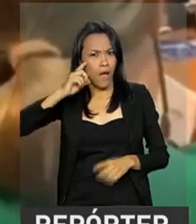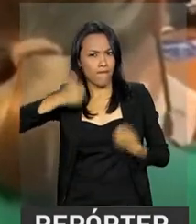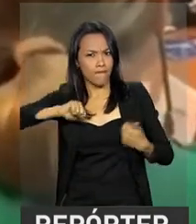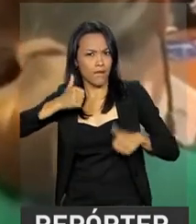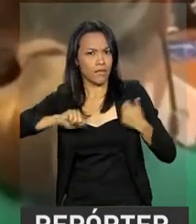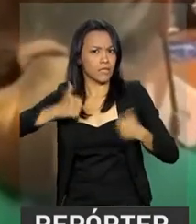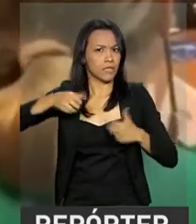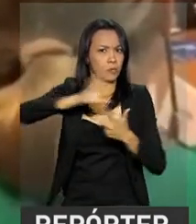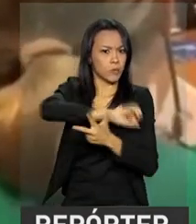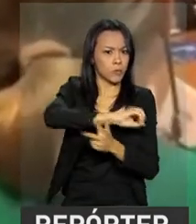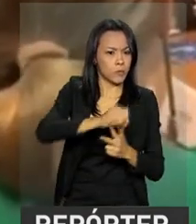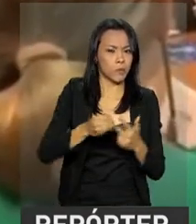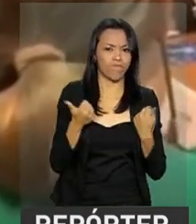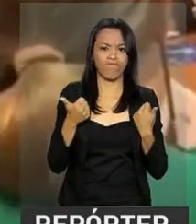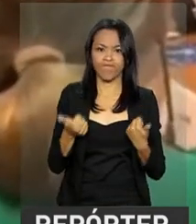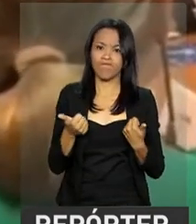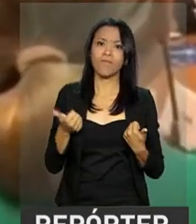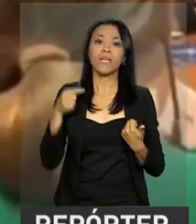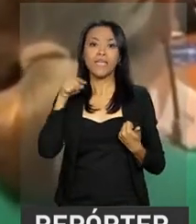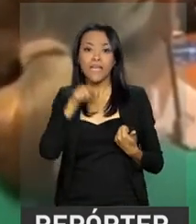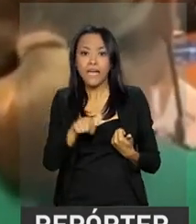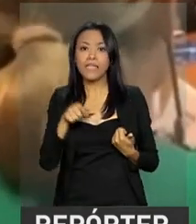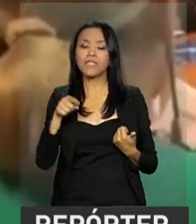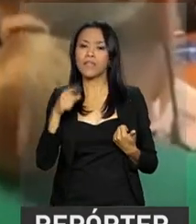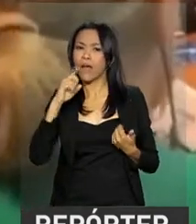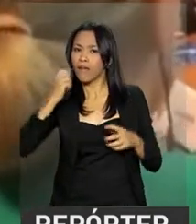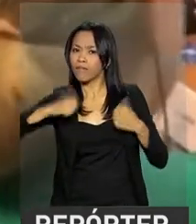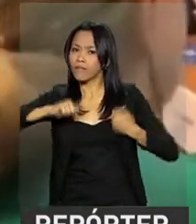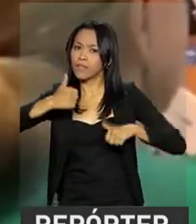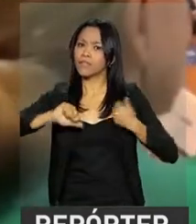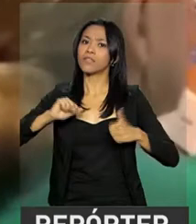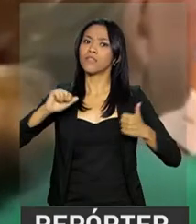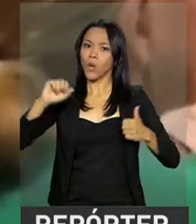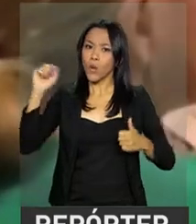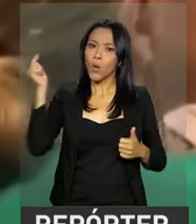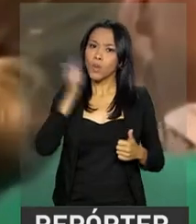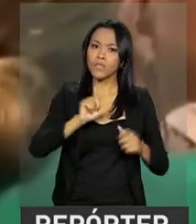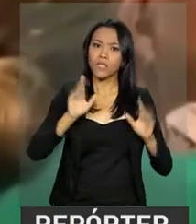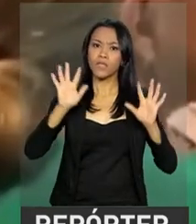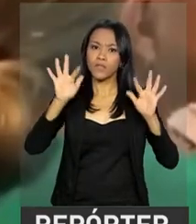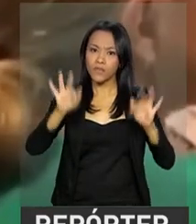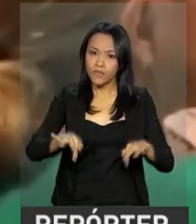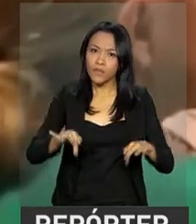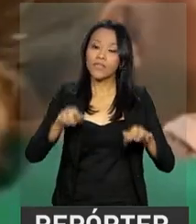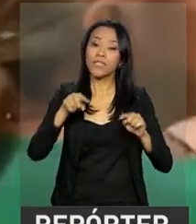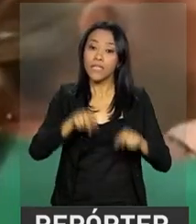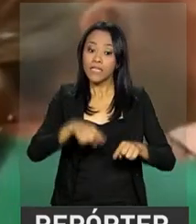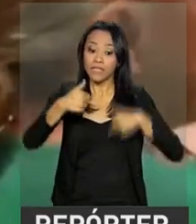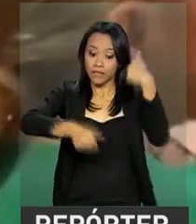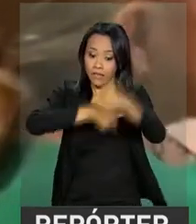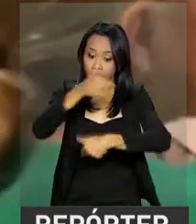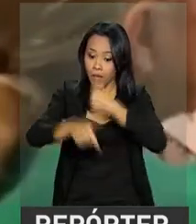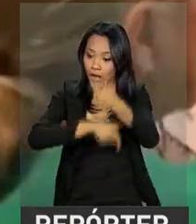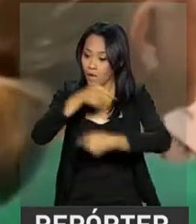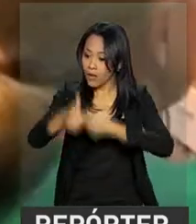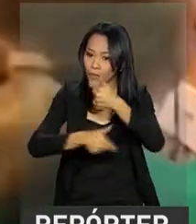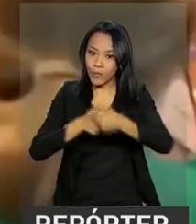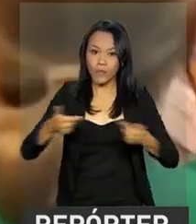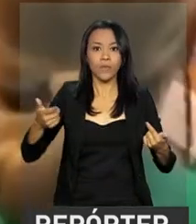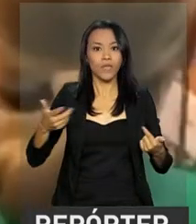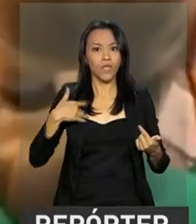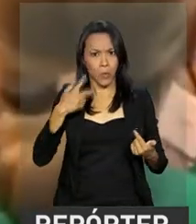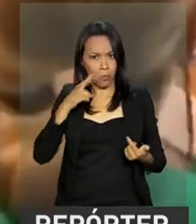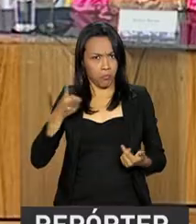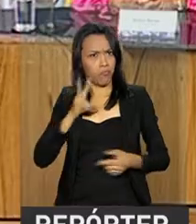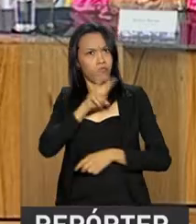e evidentemente essa capacidade de avaliação só chega ao seu final em face desse trabalho com julgar eu acabei de